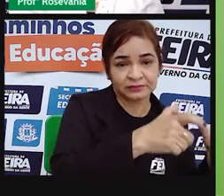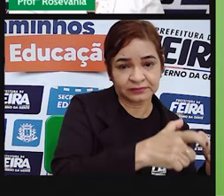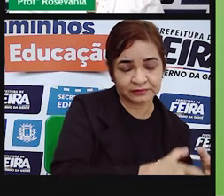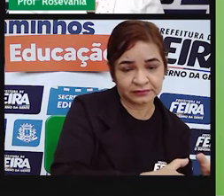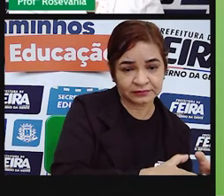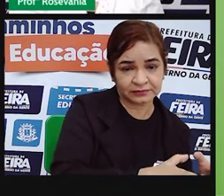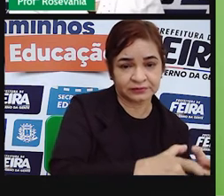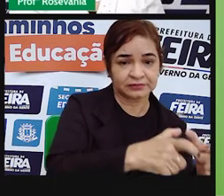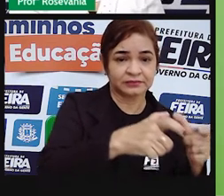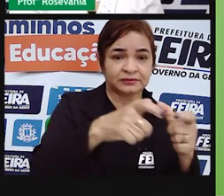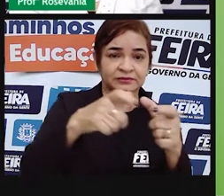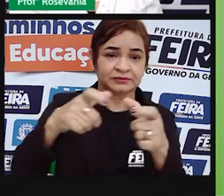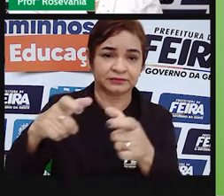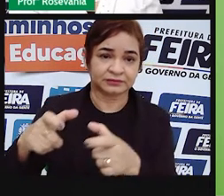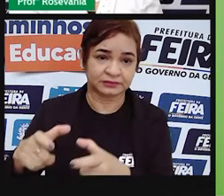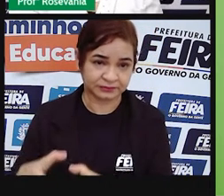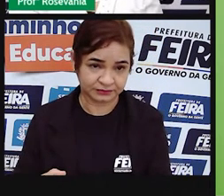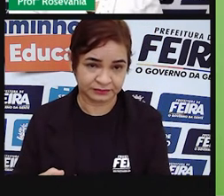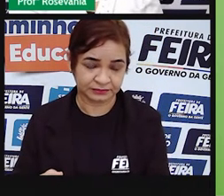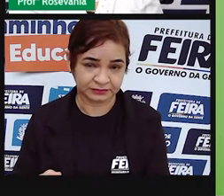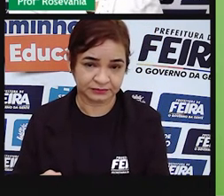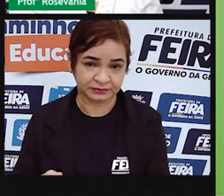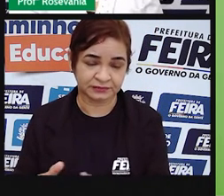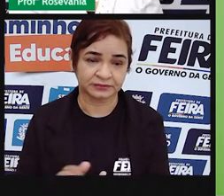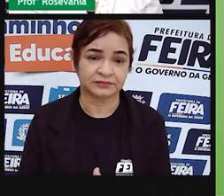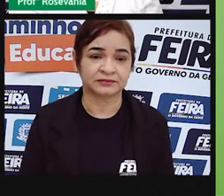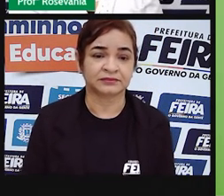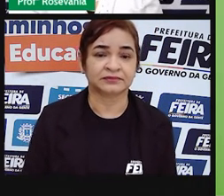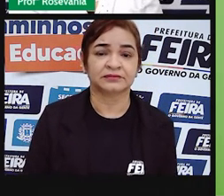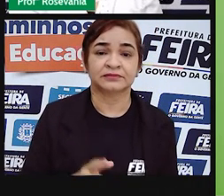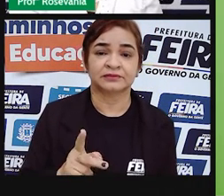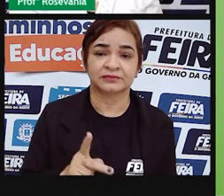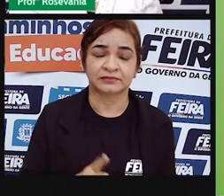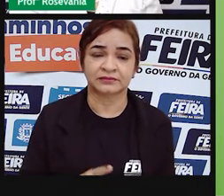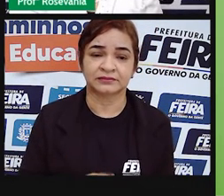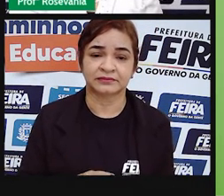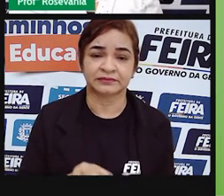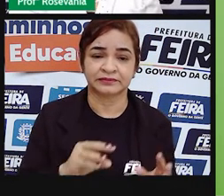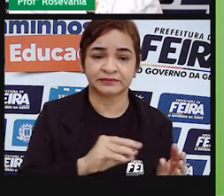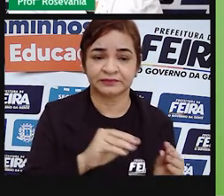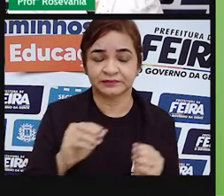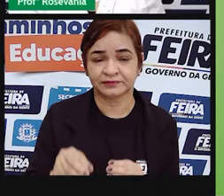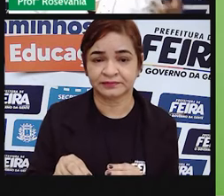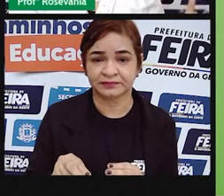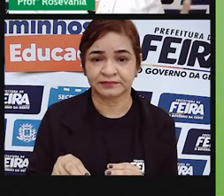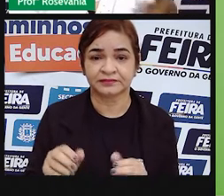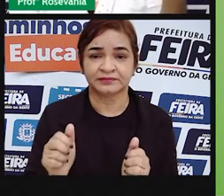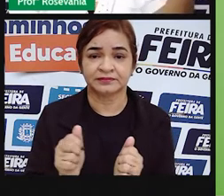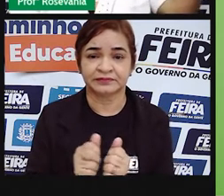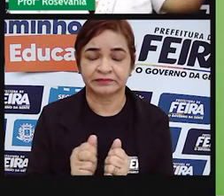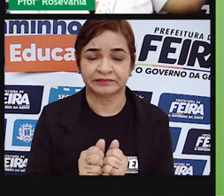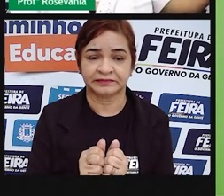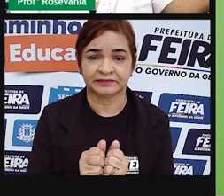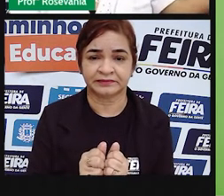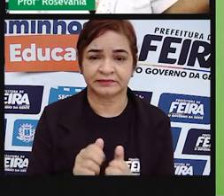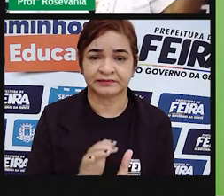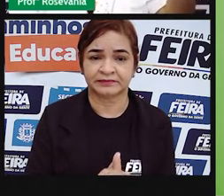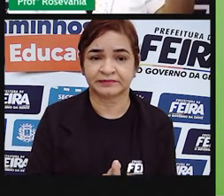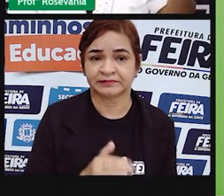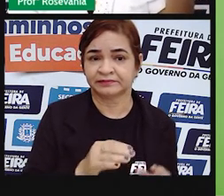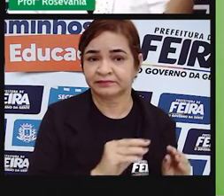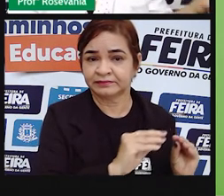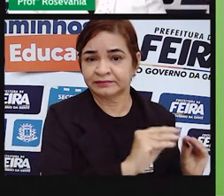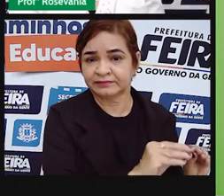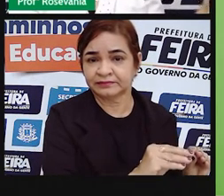processo de emigração ou de imigração. E, na realidade, quando eu migro, eu faço os dois juntos, né? Eu saio, eu não vou ficar lá no, né,